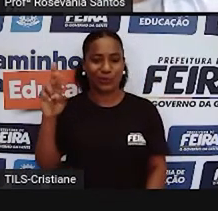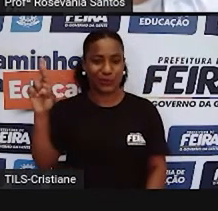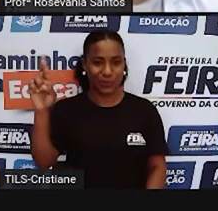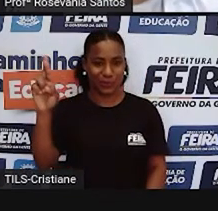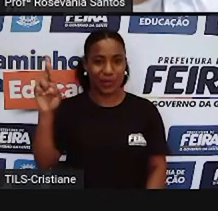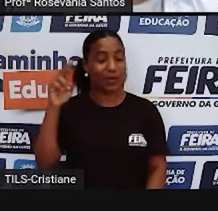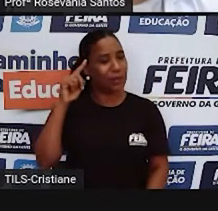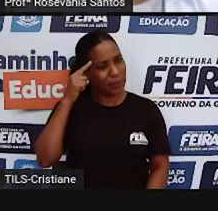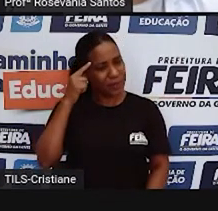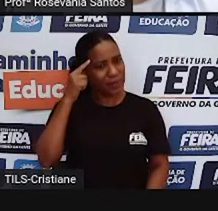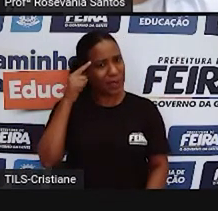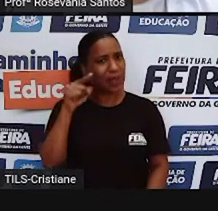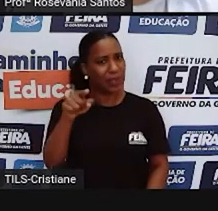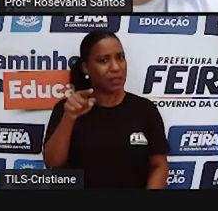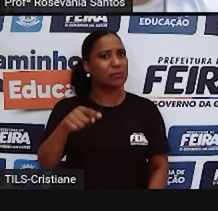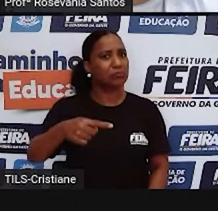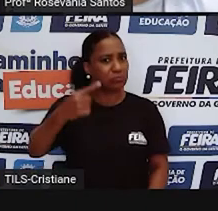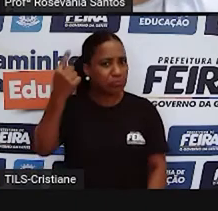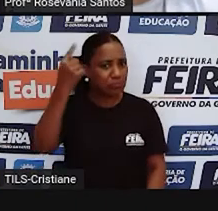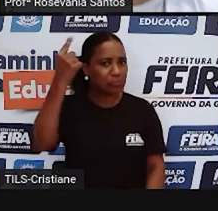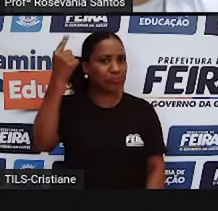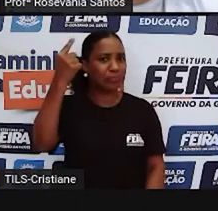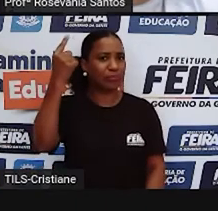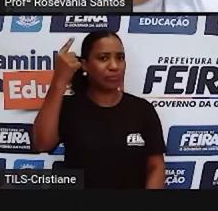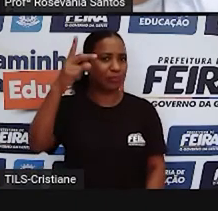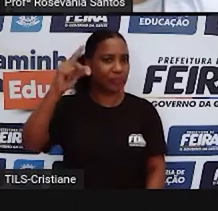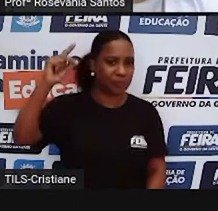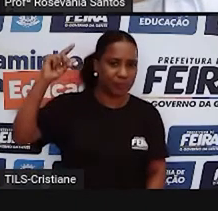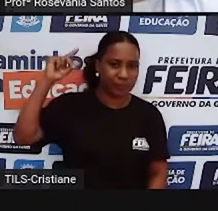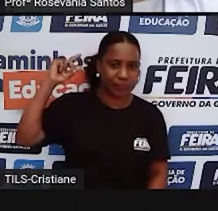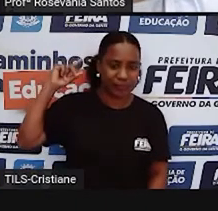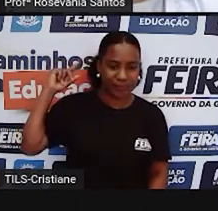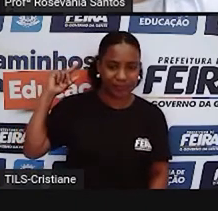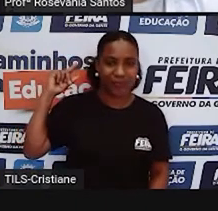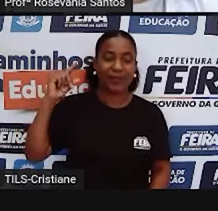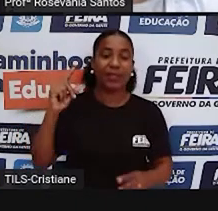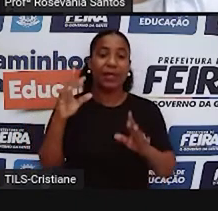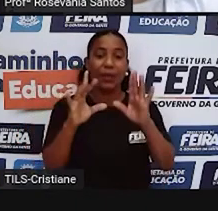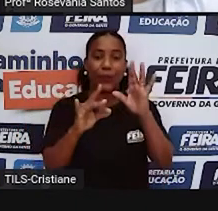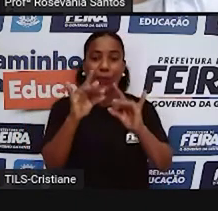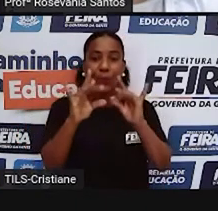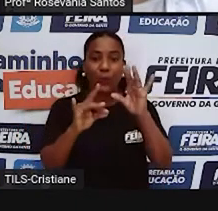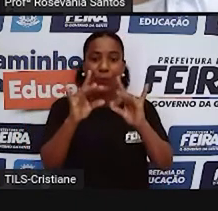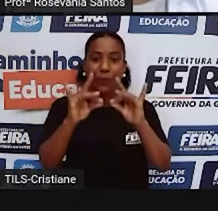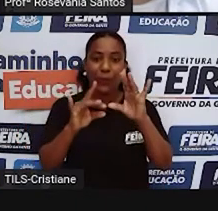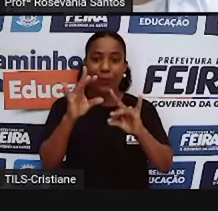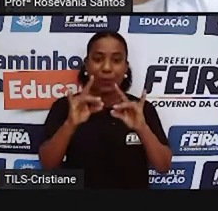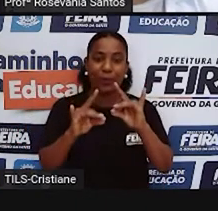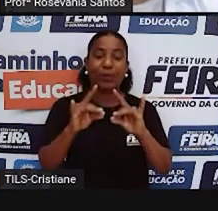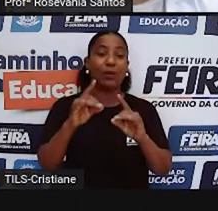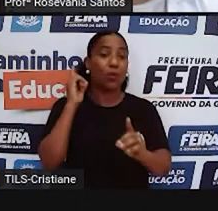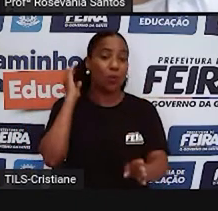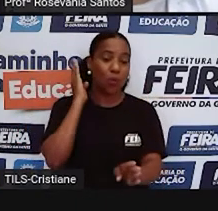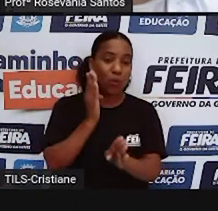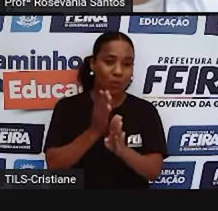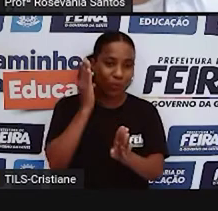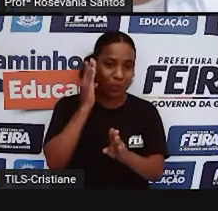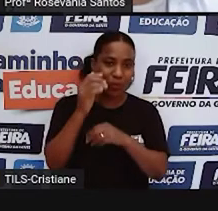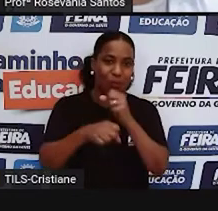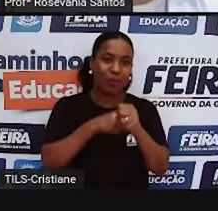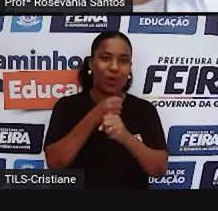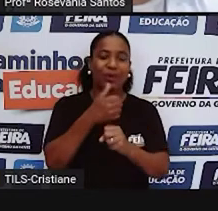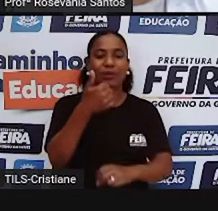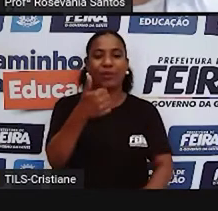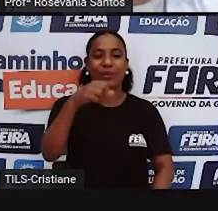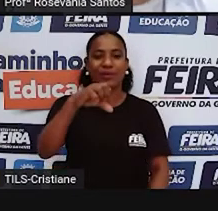muito tempo se acreditou nisso. E como vocês estão vendo, ele é feito de barro, né? E ele foi desenterrado em 1930 nas escavações